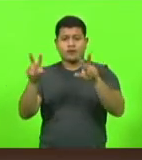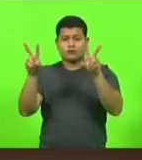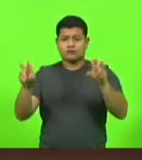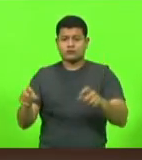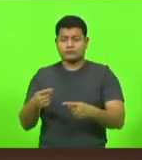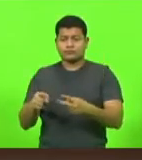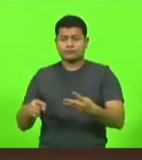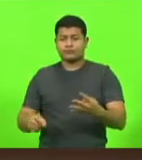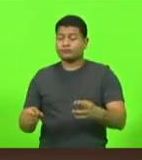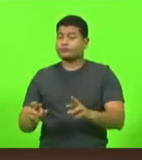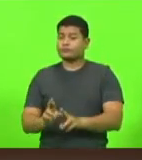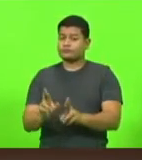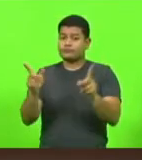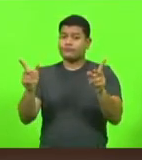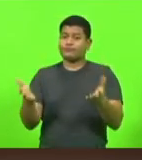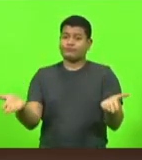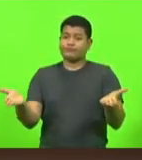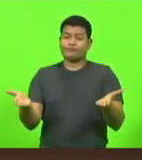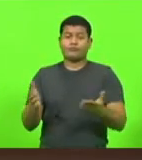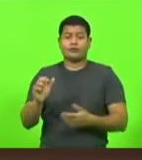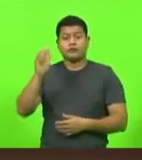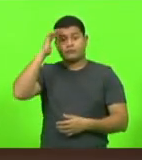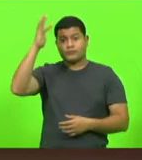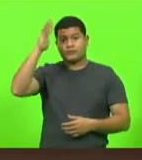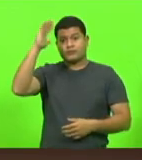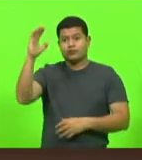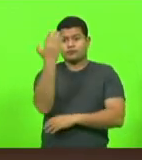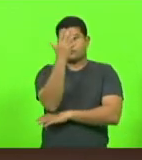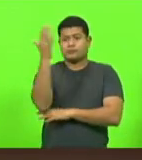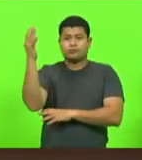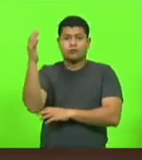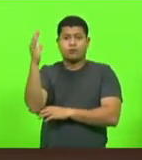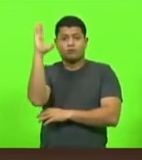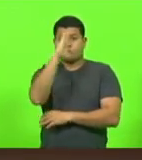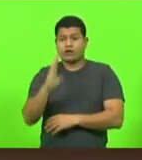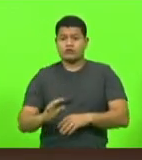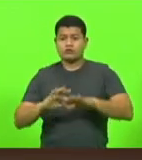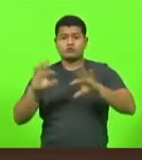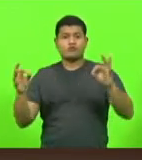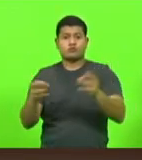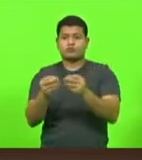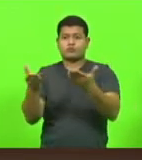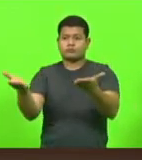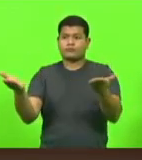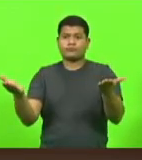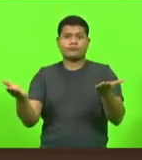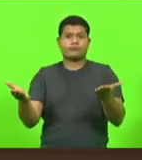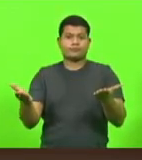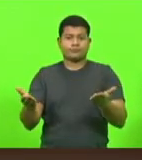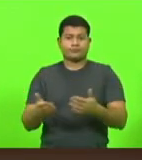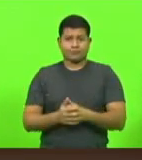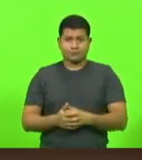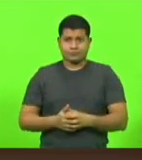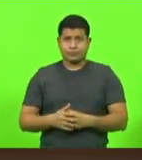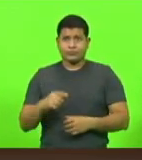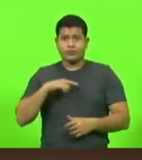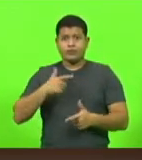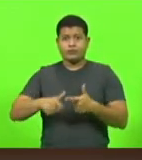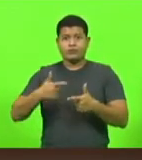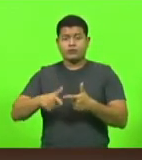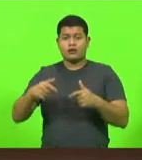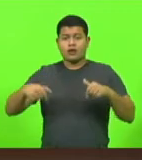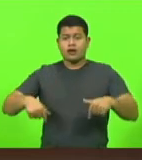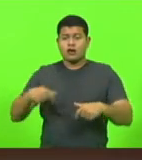diferentes, né? Imagina no Brasil, que é de tamanho continental. Nós temos aqui o problema da nossa Mata Atlântica e nos